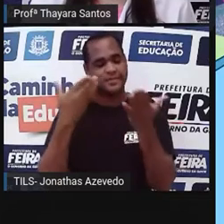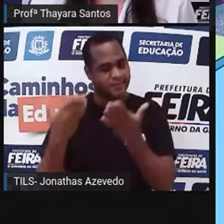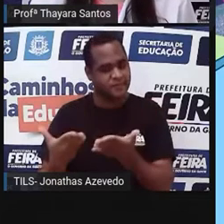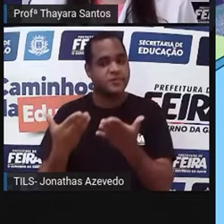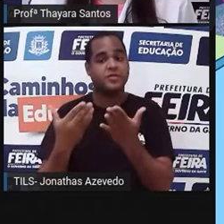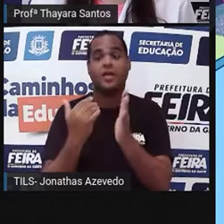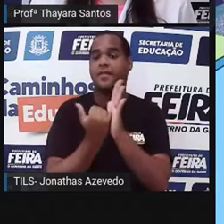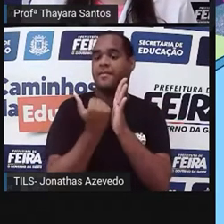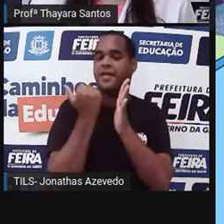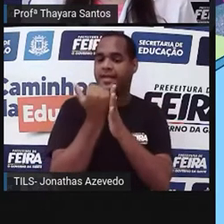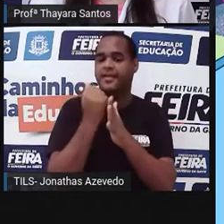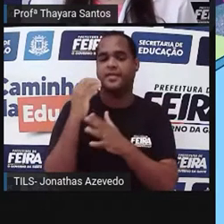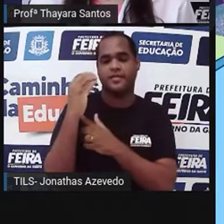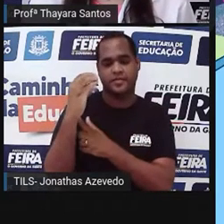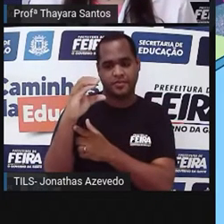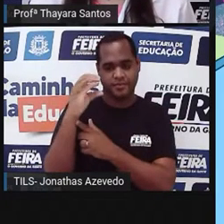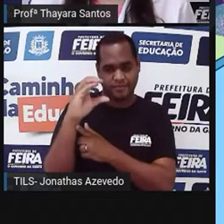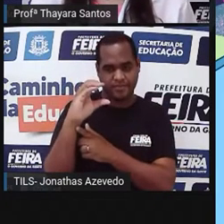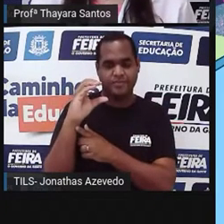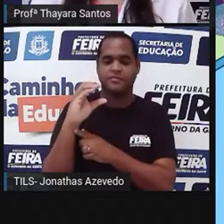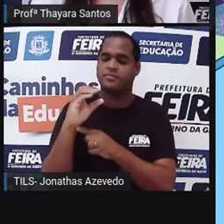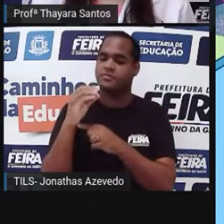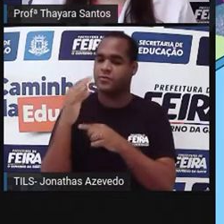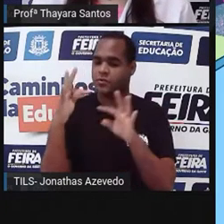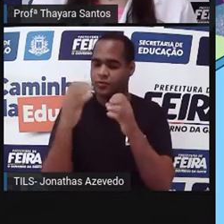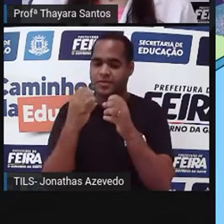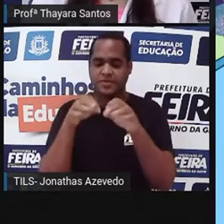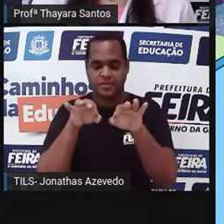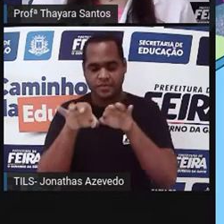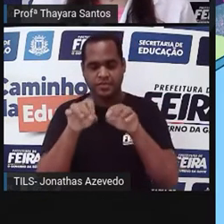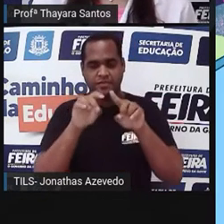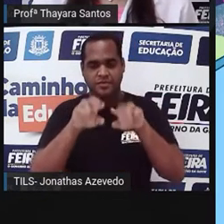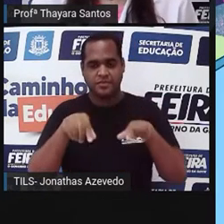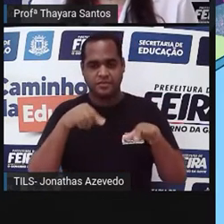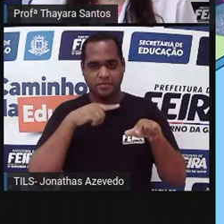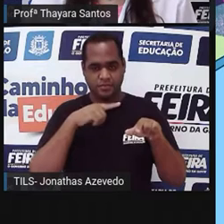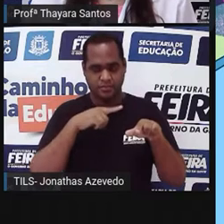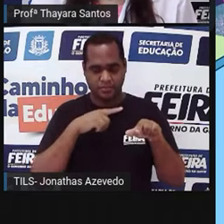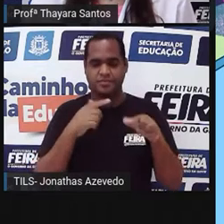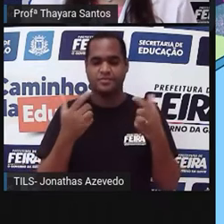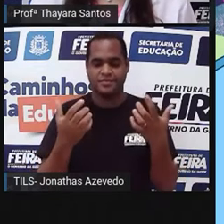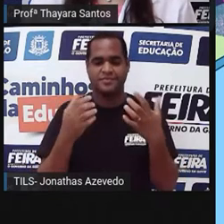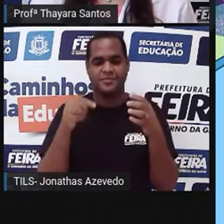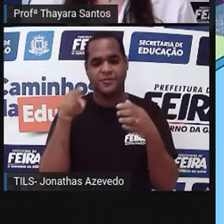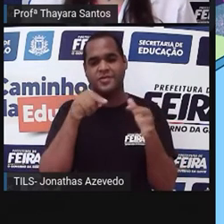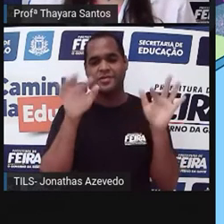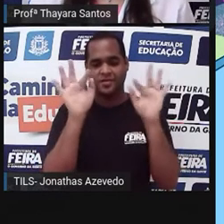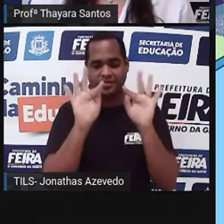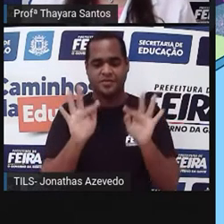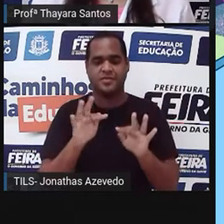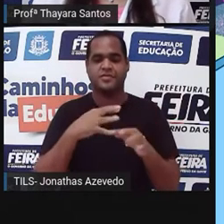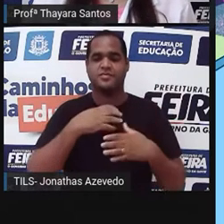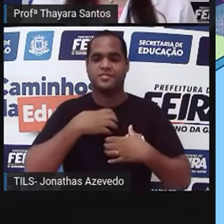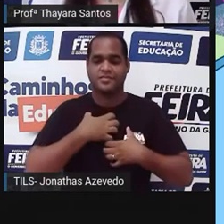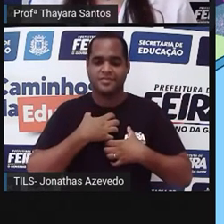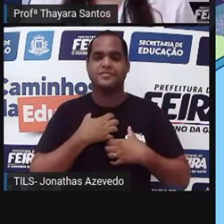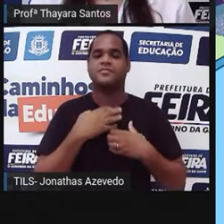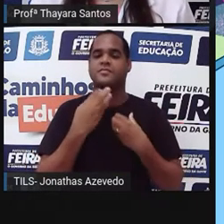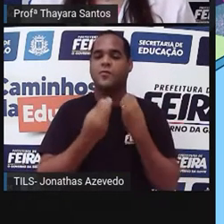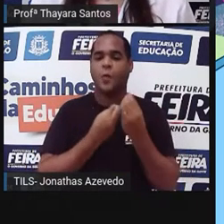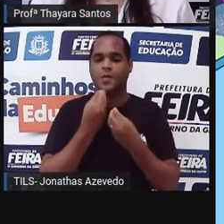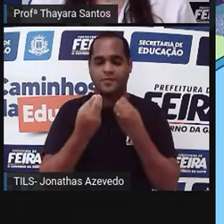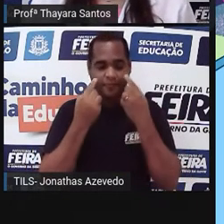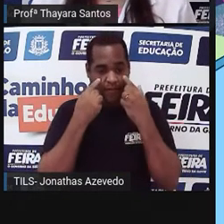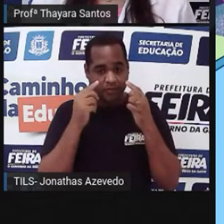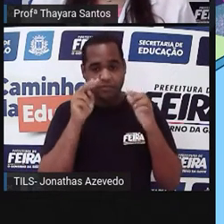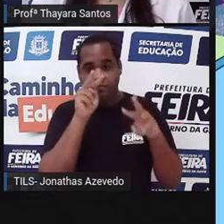mais uma aula de ciências. Tudo aqui está sendo preparado com muito carinho para vocês, então a gente fica muito feliz de saber que vocês estão assistindo às aulas,